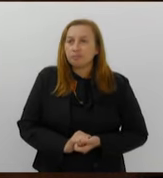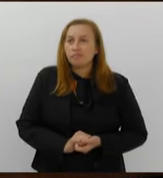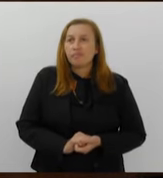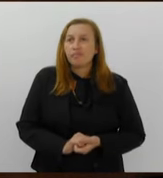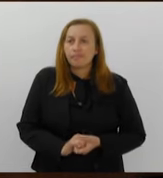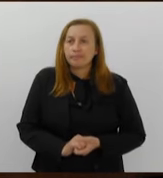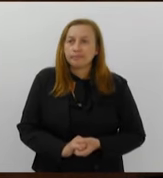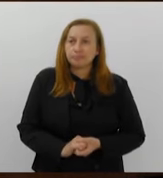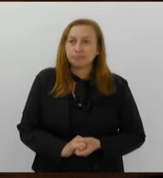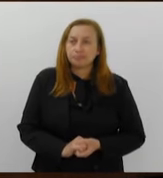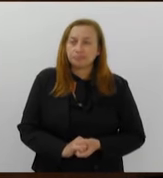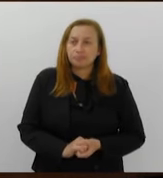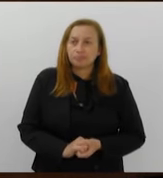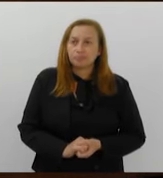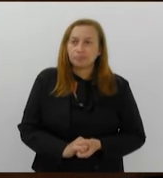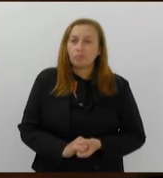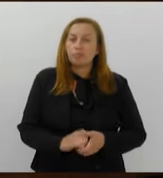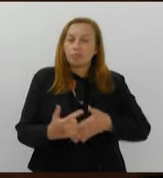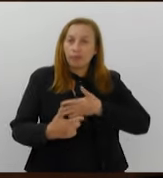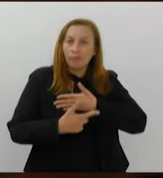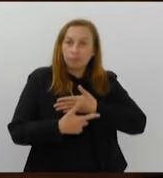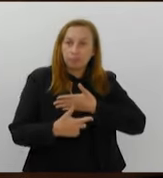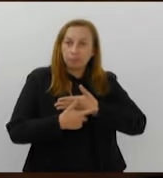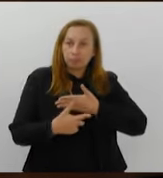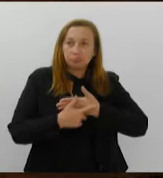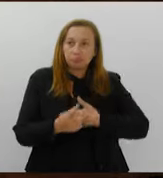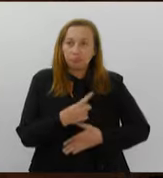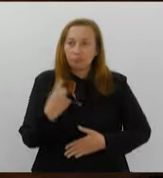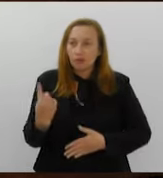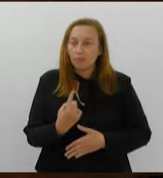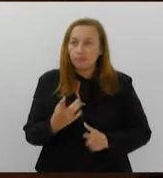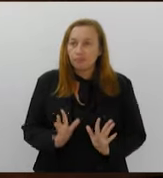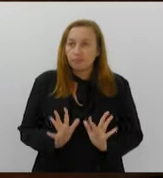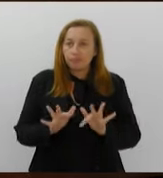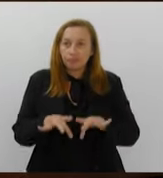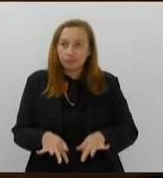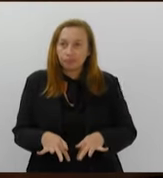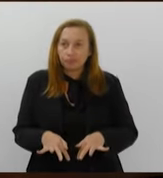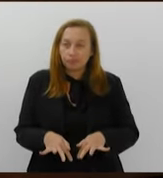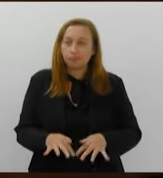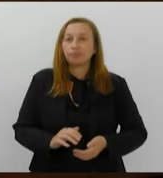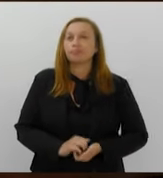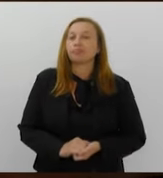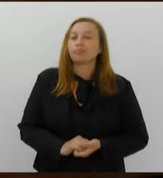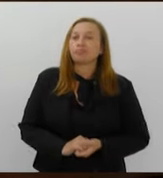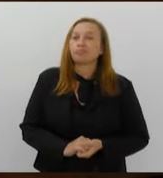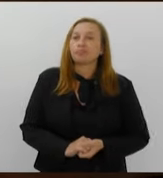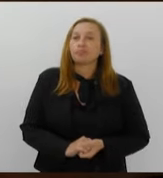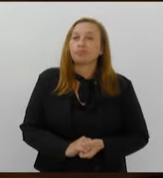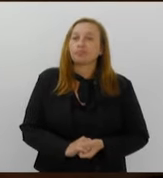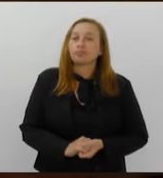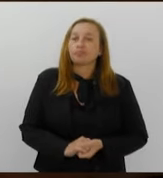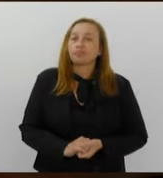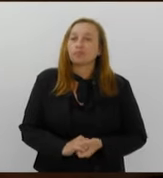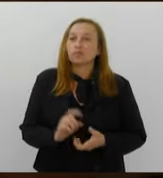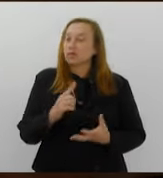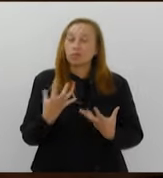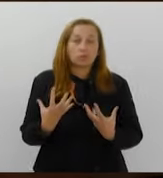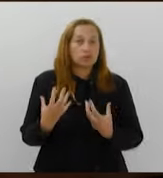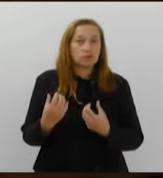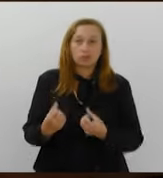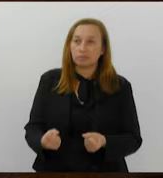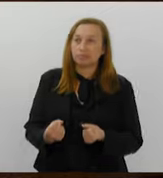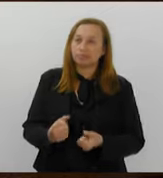nós estaremos fazendo o nosso papel, dando fim a um escárnio, algo inaceitável e